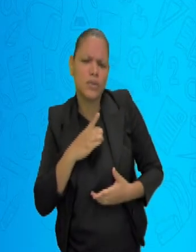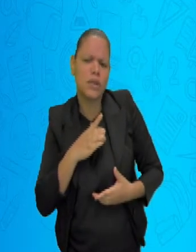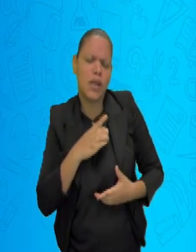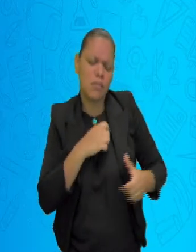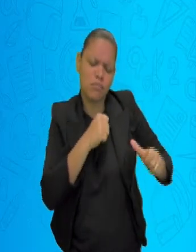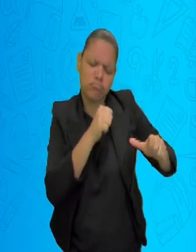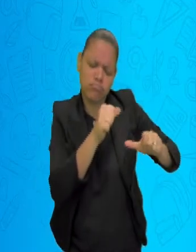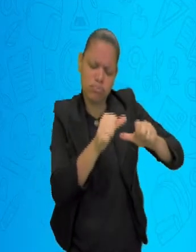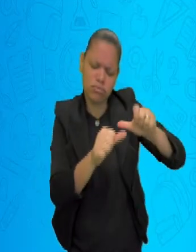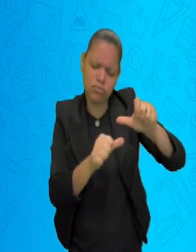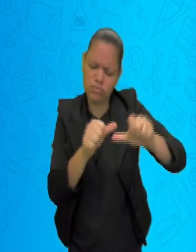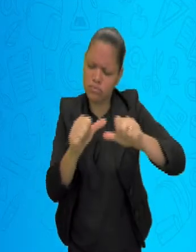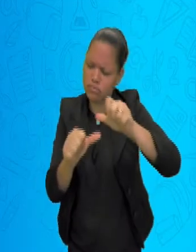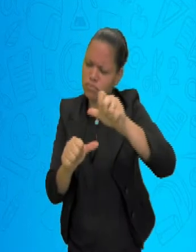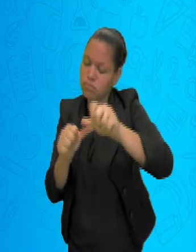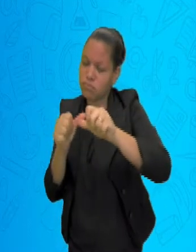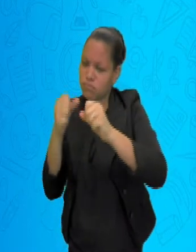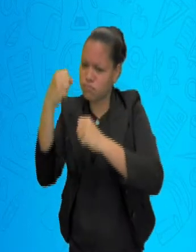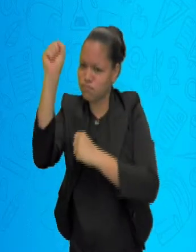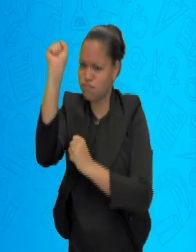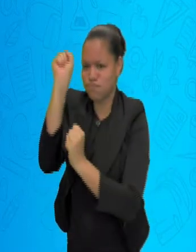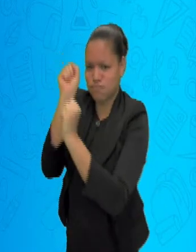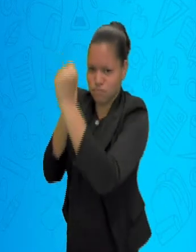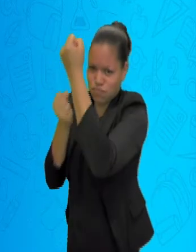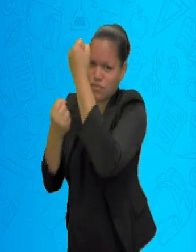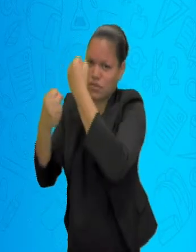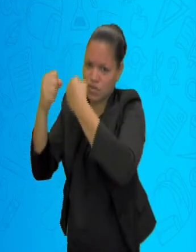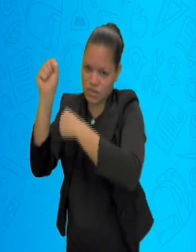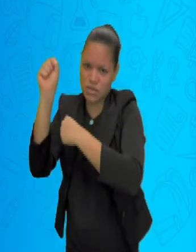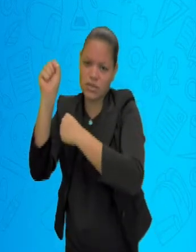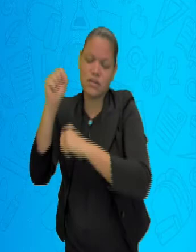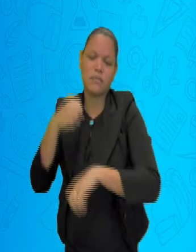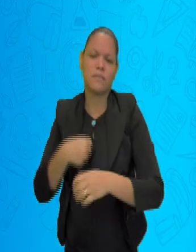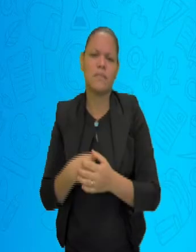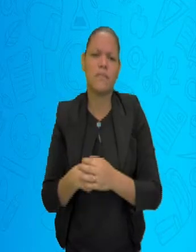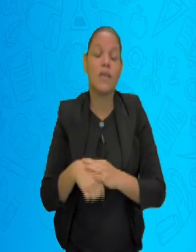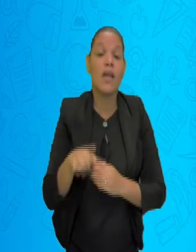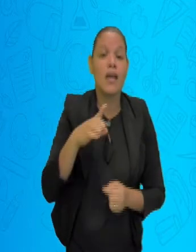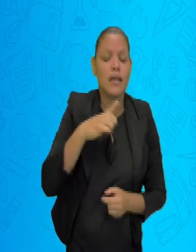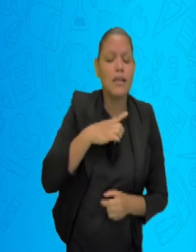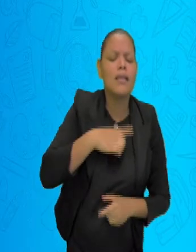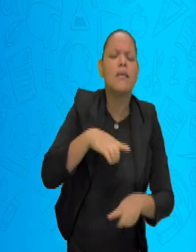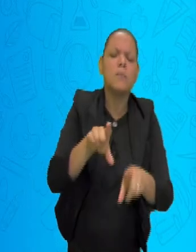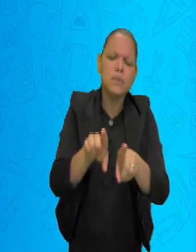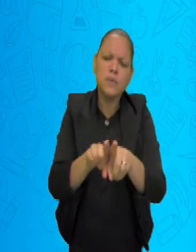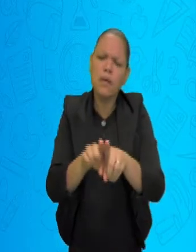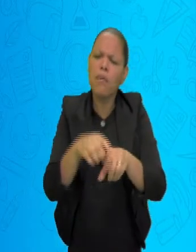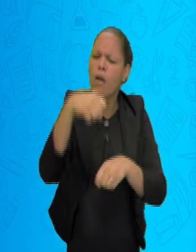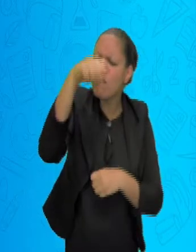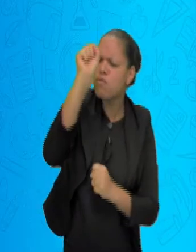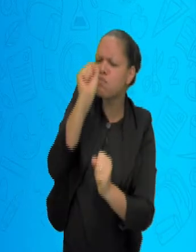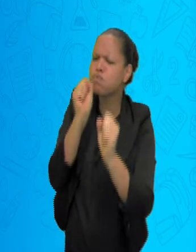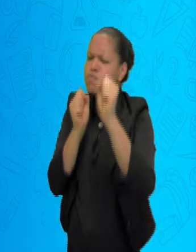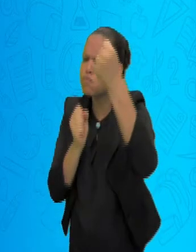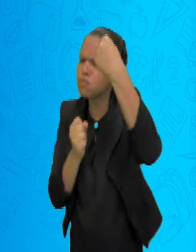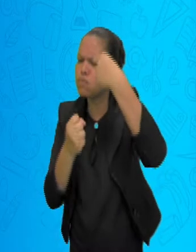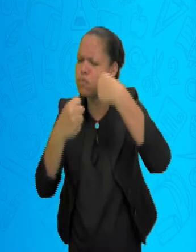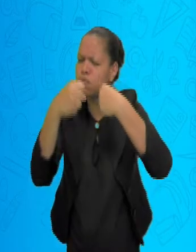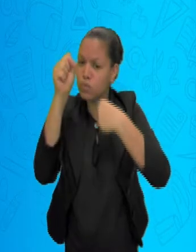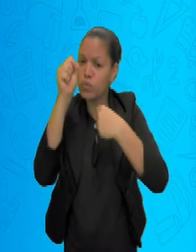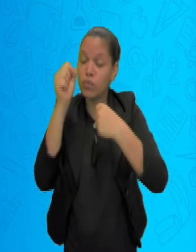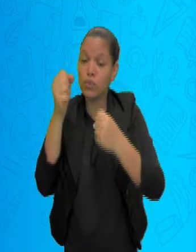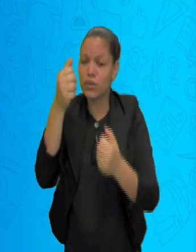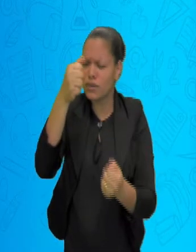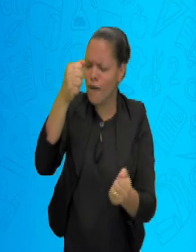Está ligado às indústrias. Nós também temos indústrias automotivas, que vem lá do